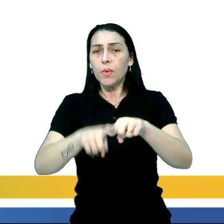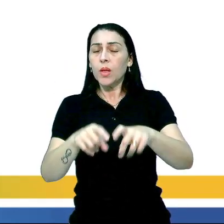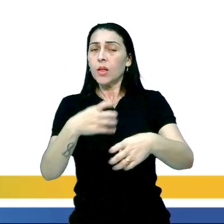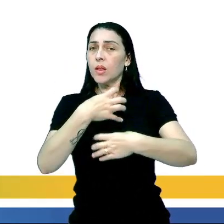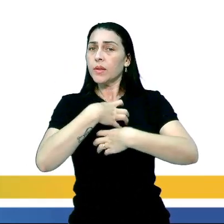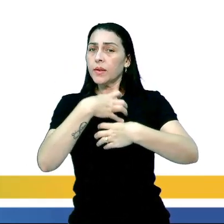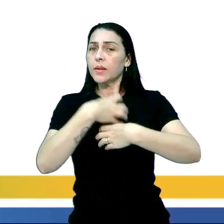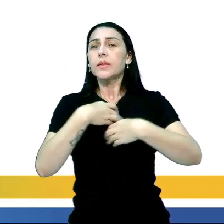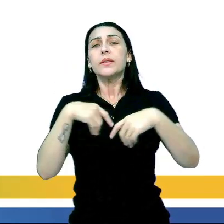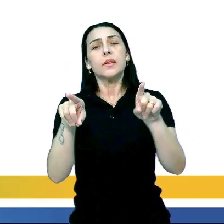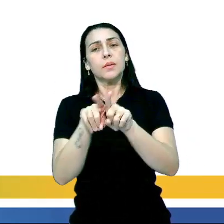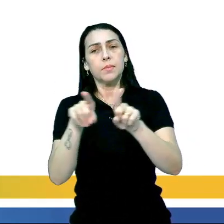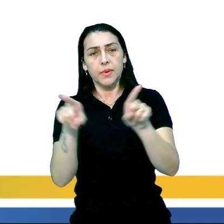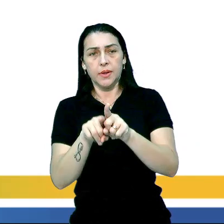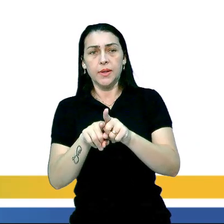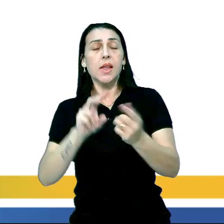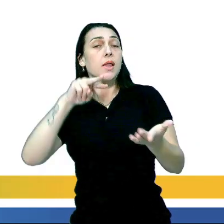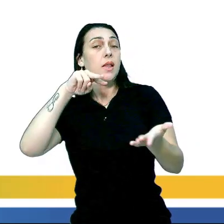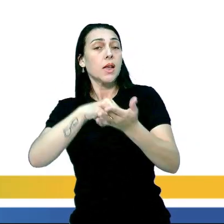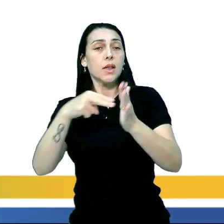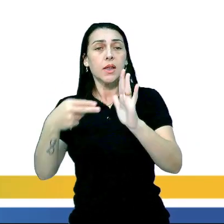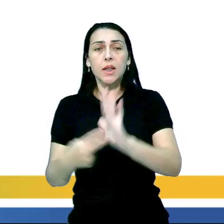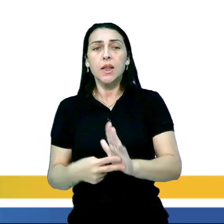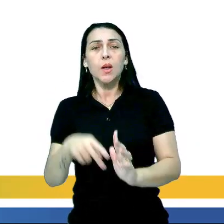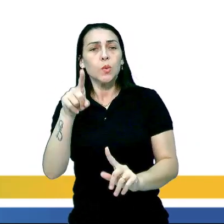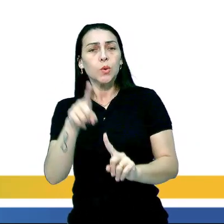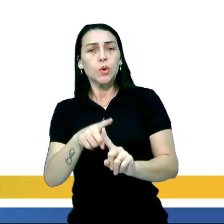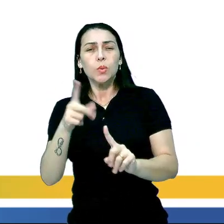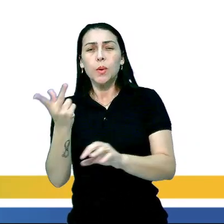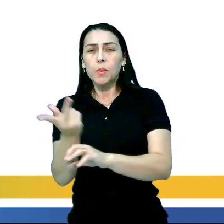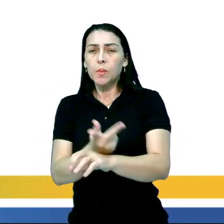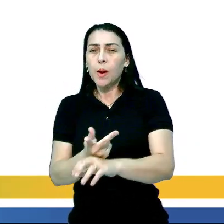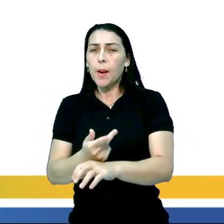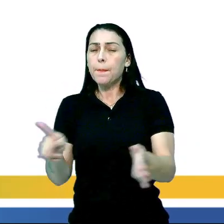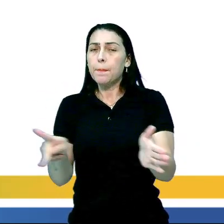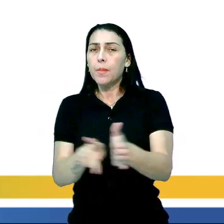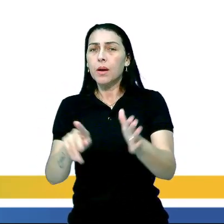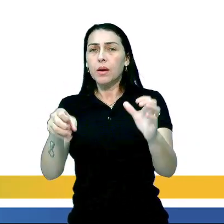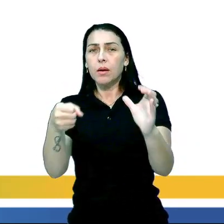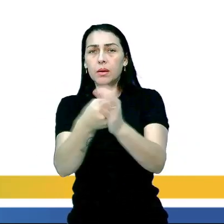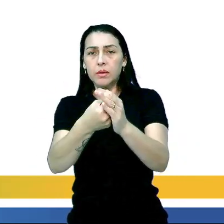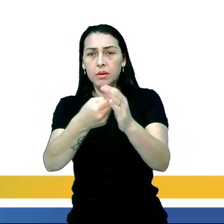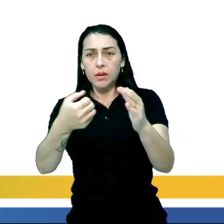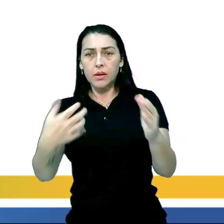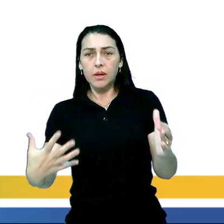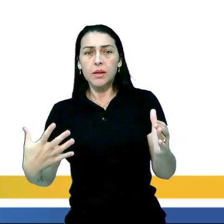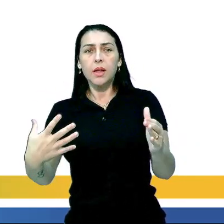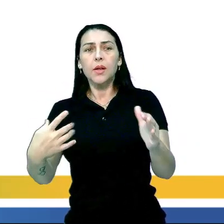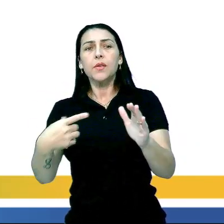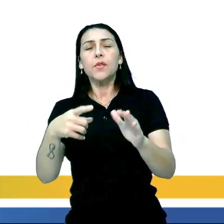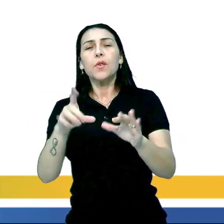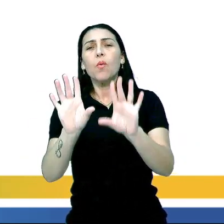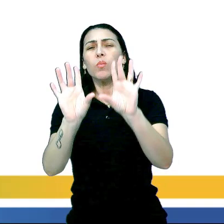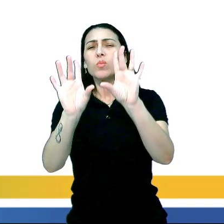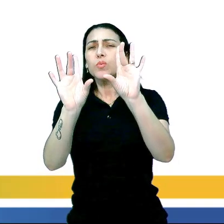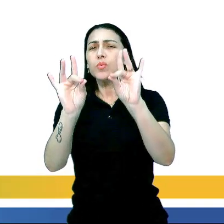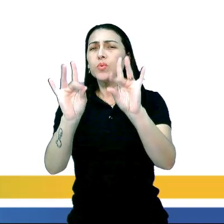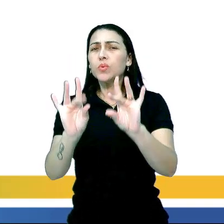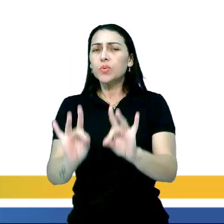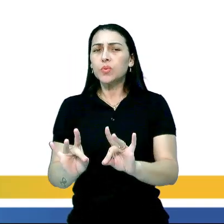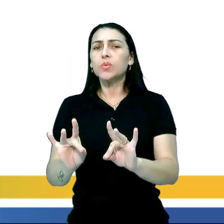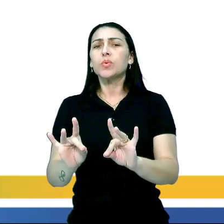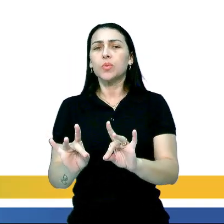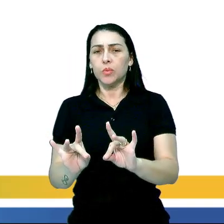produtos, sensações, sentimentos. Nesse sentido, esse tipo busca apresentar propriedades